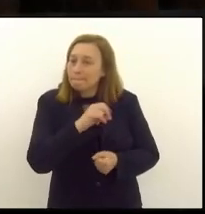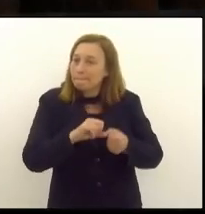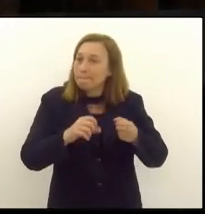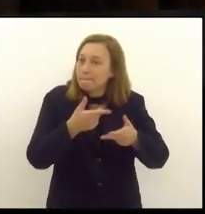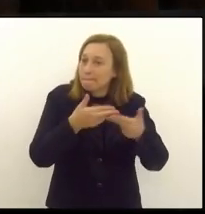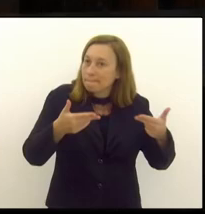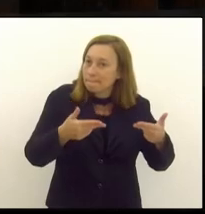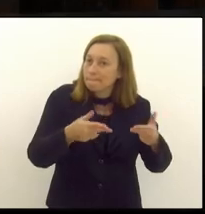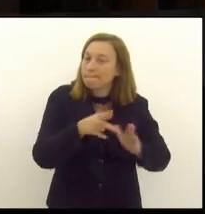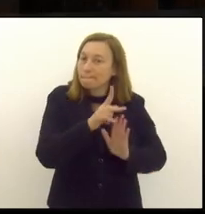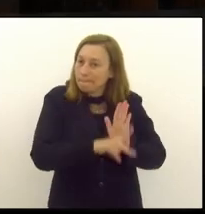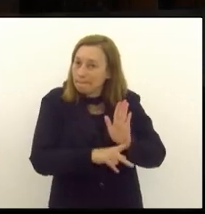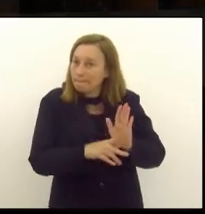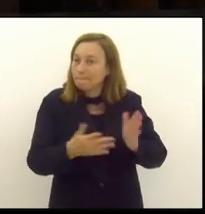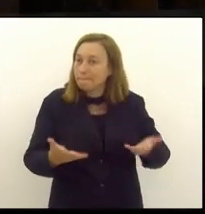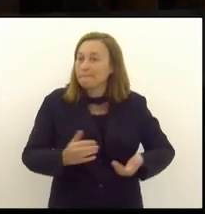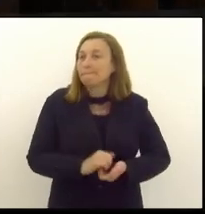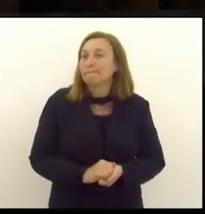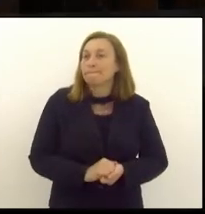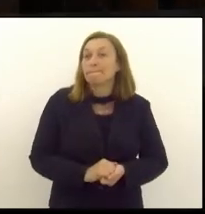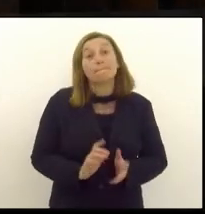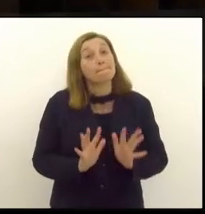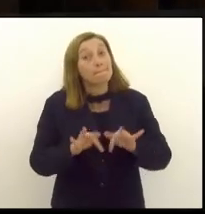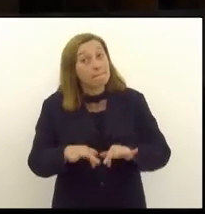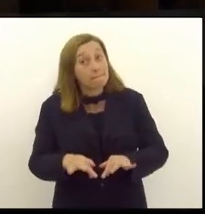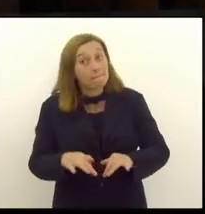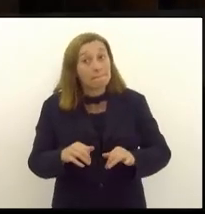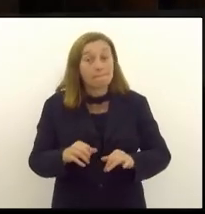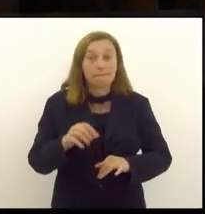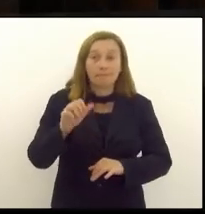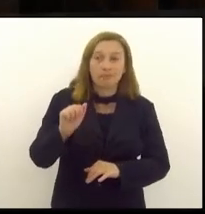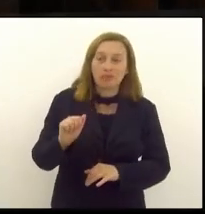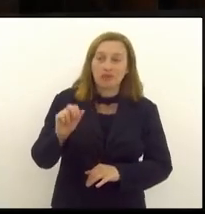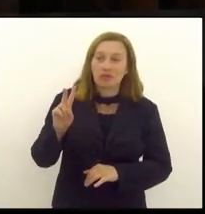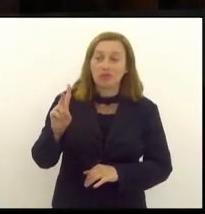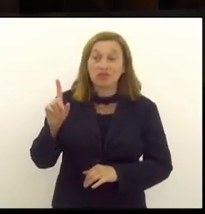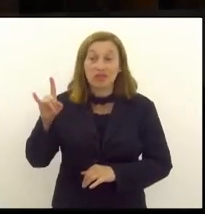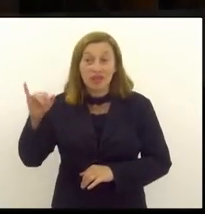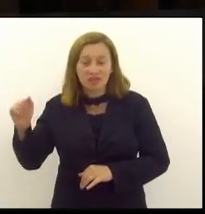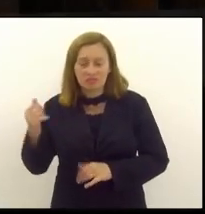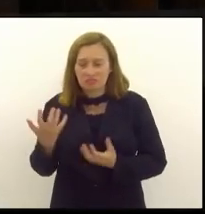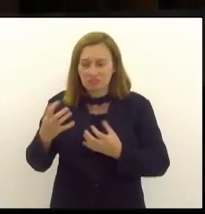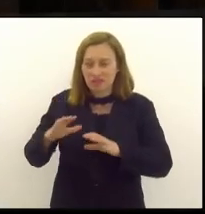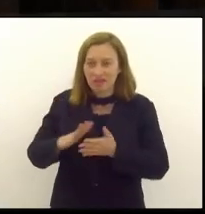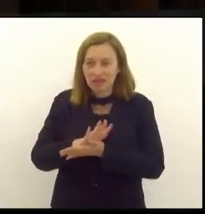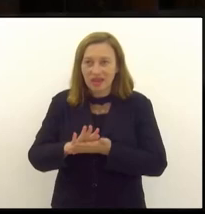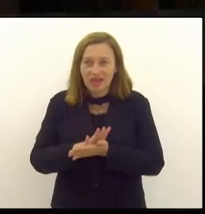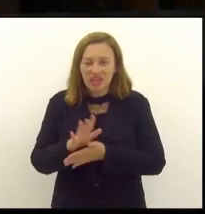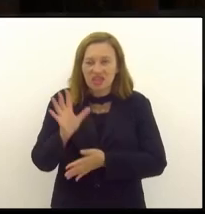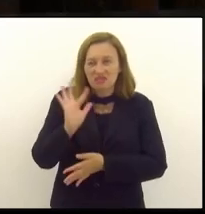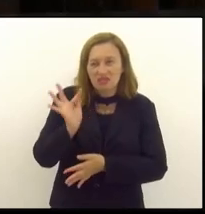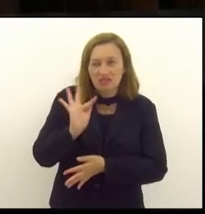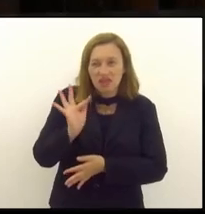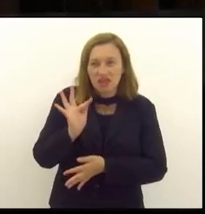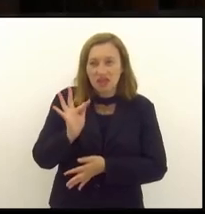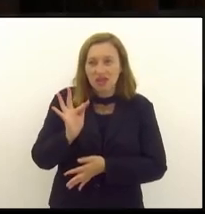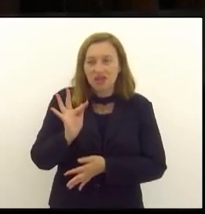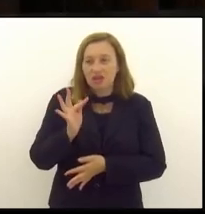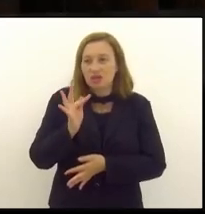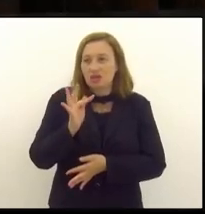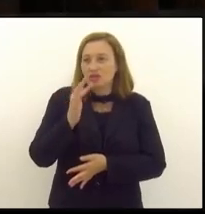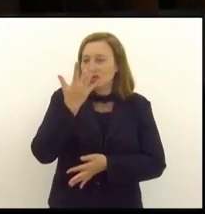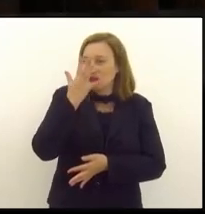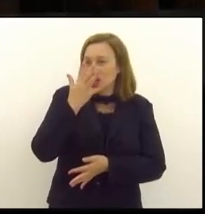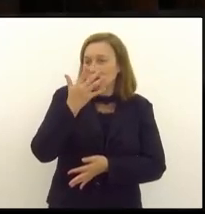muitos projetos, para executar muita coisa. No final da audiência, como quem não quer nada, isso era fevereiro de 2019, eu